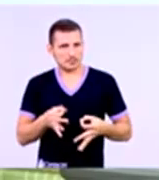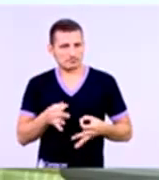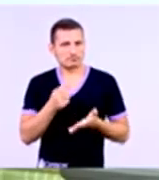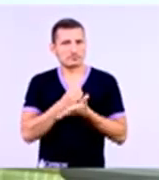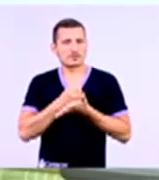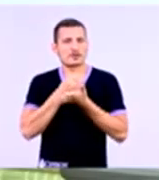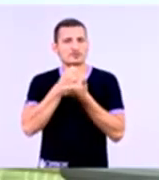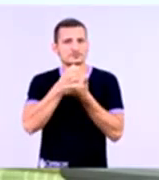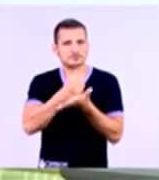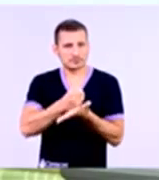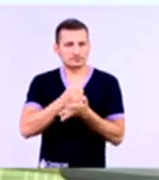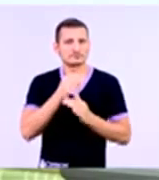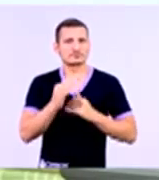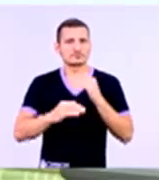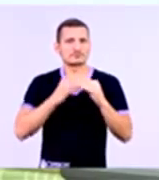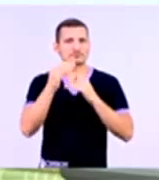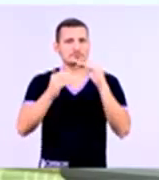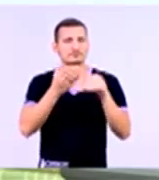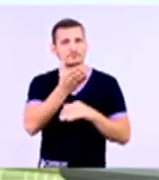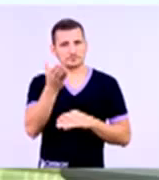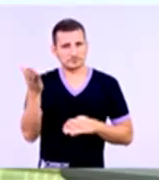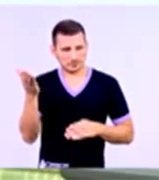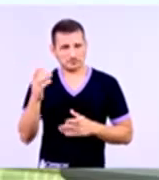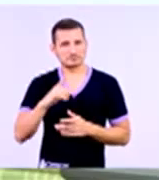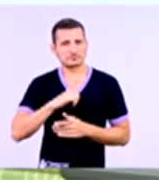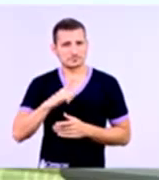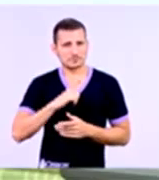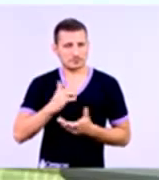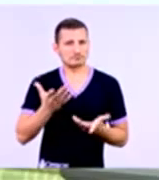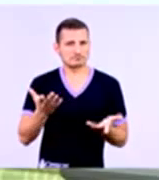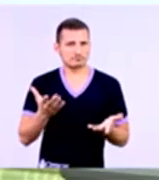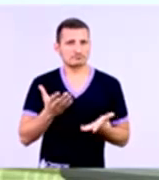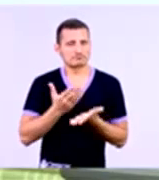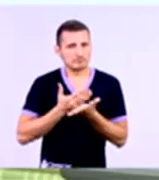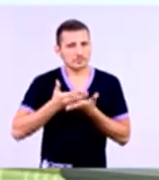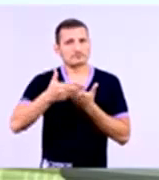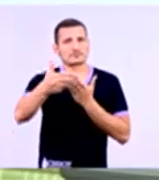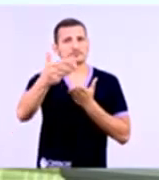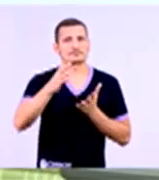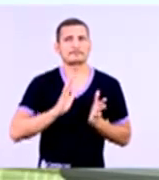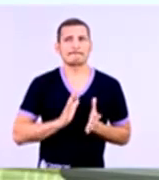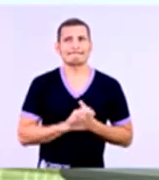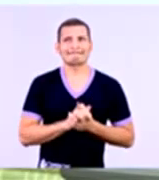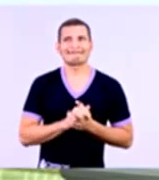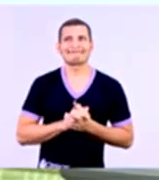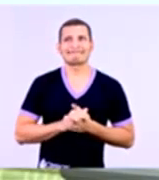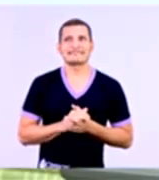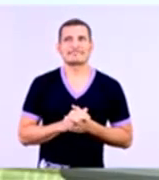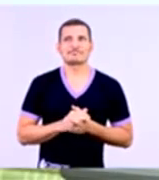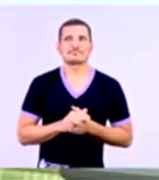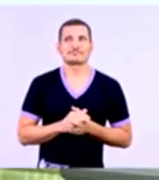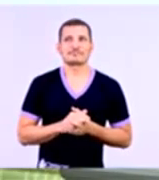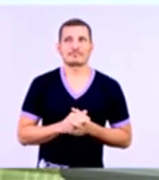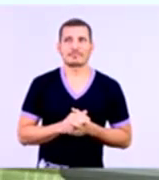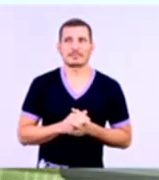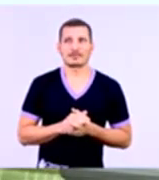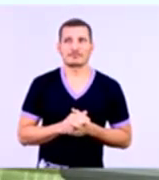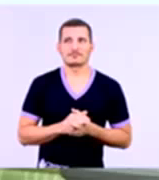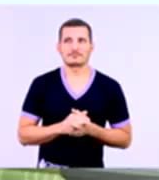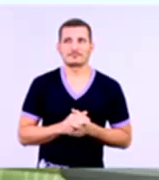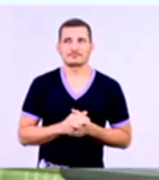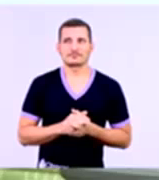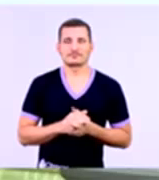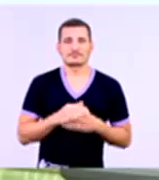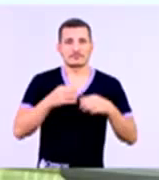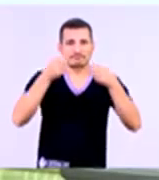auxílio no desenvolvimento que vocês vão ter daqui em diante. Bom, vamos então